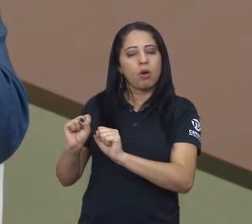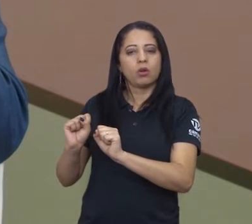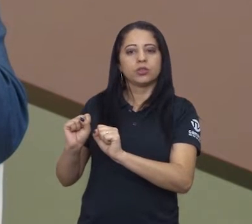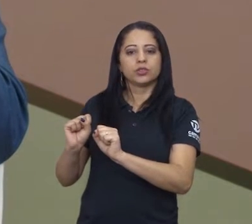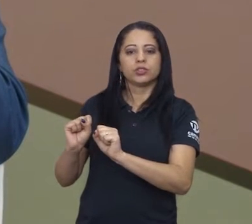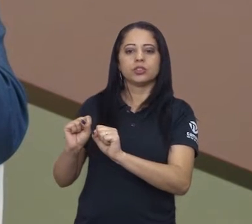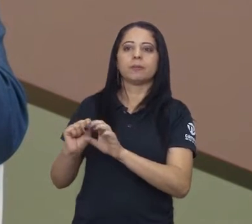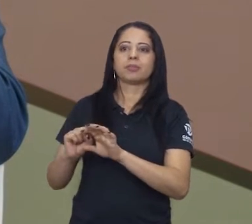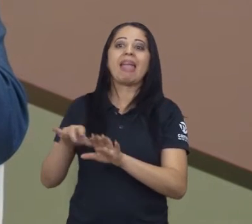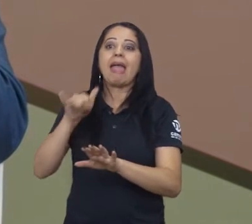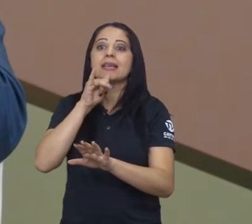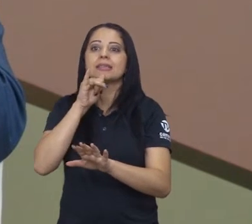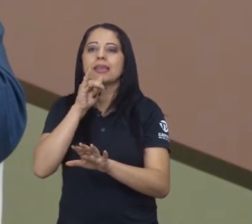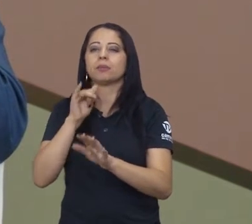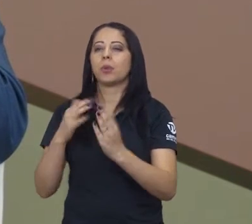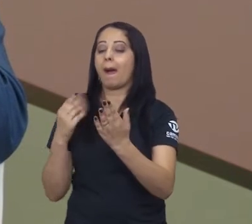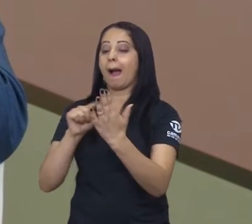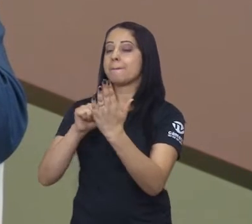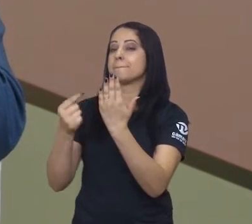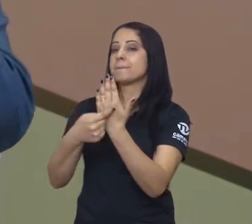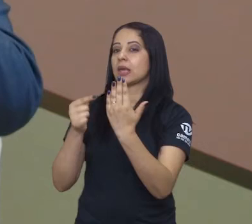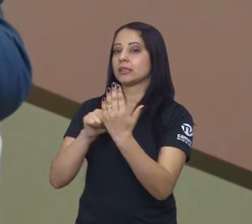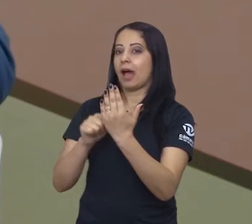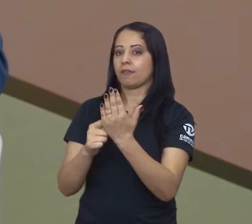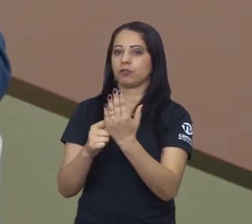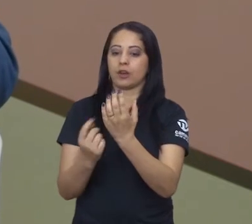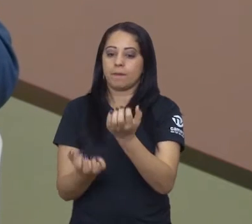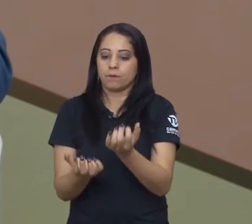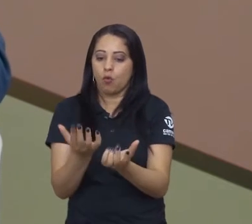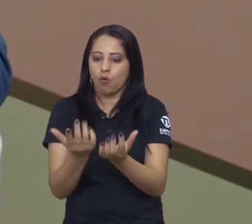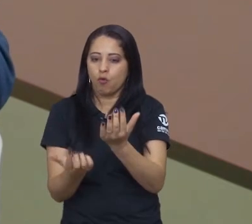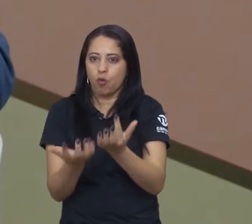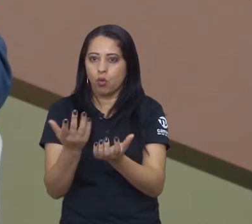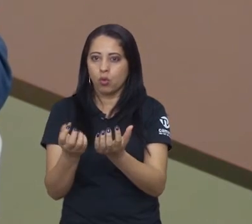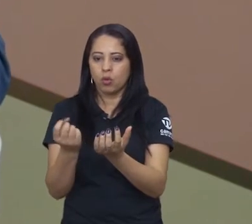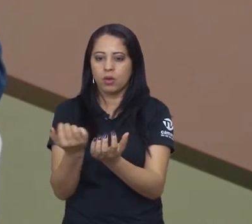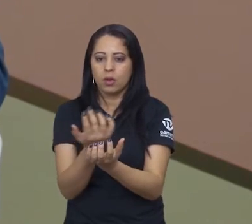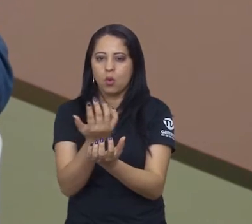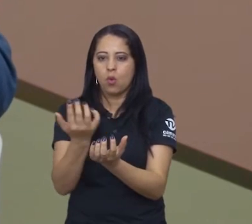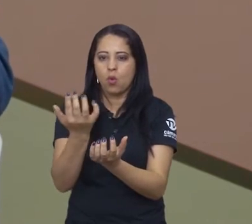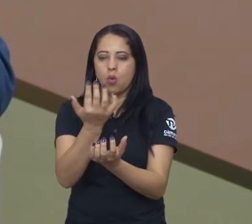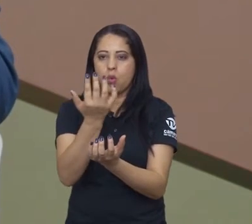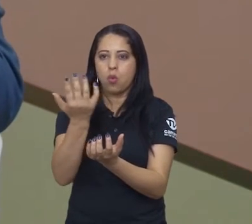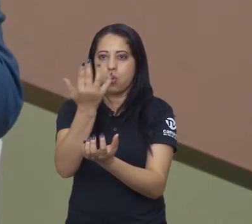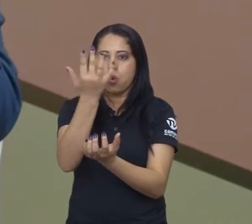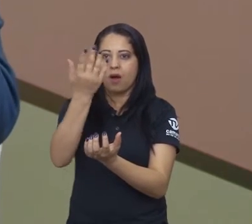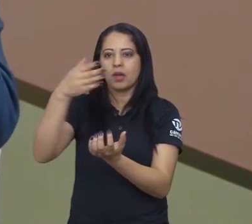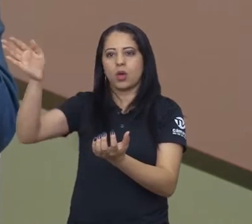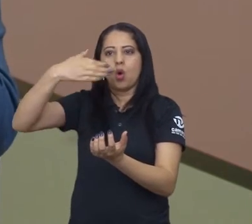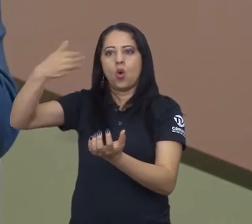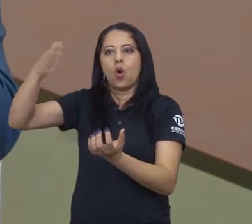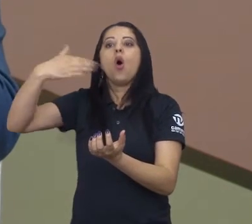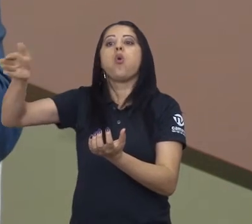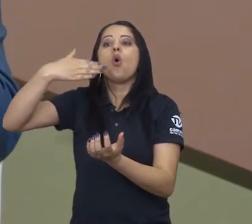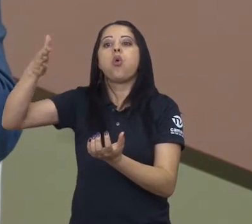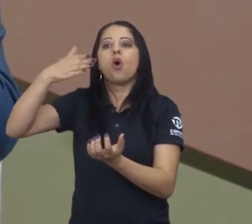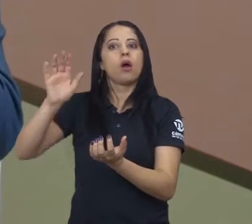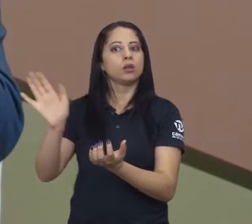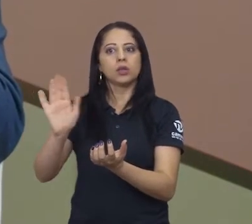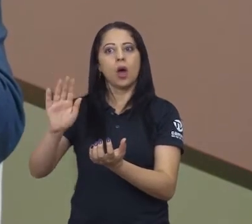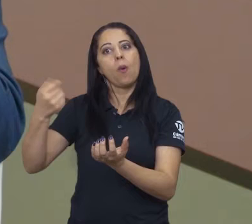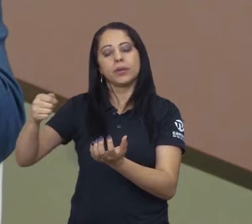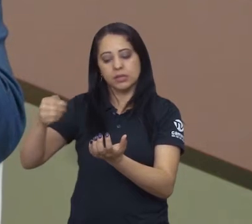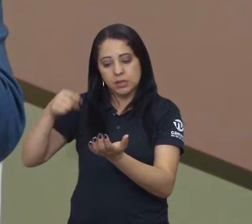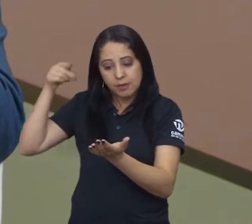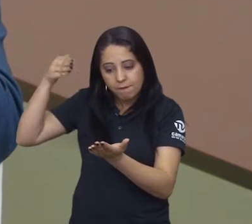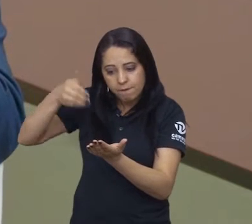fosse a metáfora da fumaça e do Fogo Uhum eu tô aqui apagando o fogo a fumassa perdão e não apago o o fog